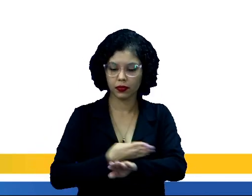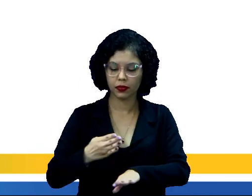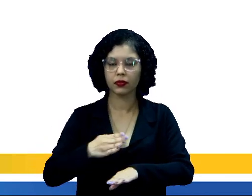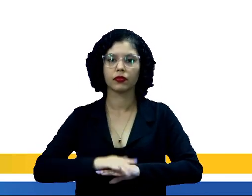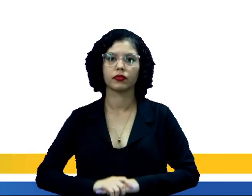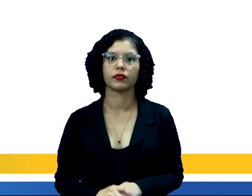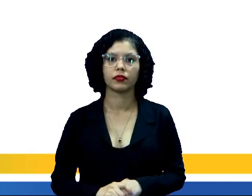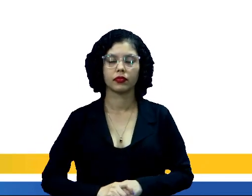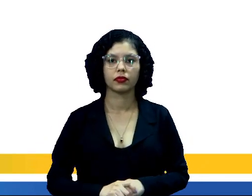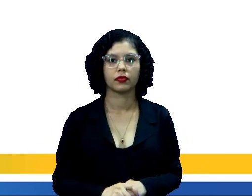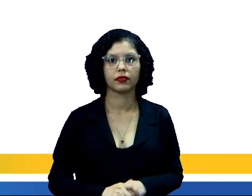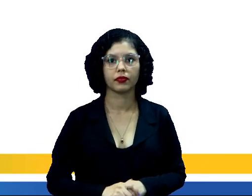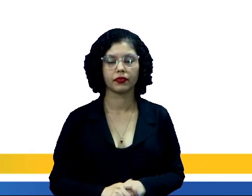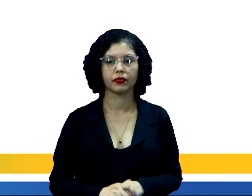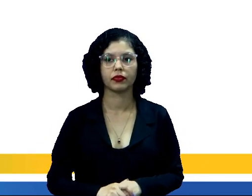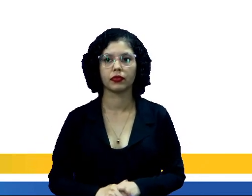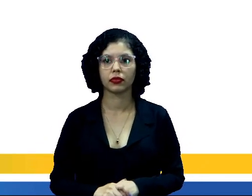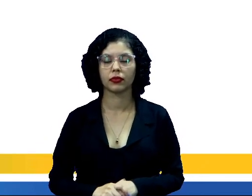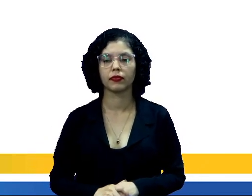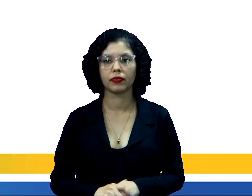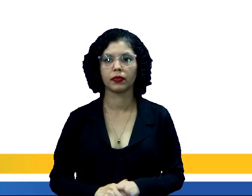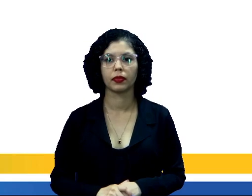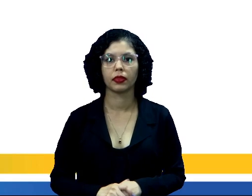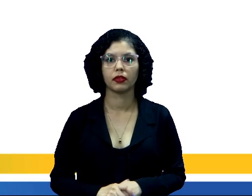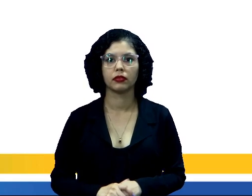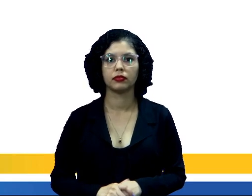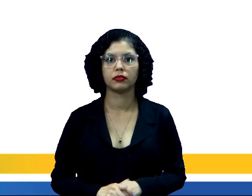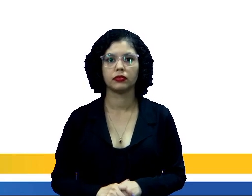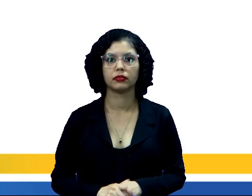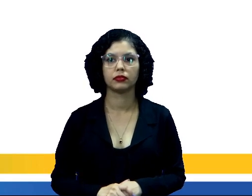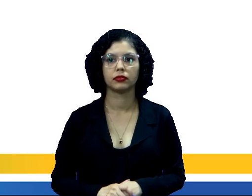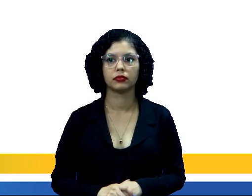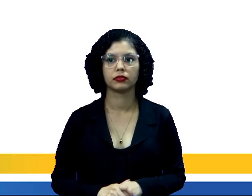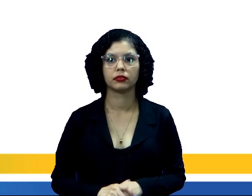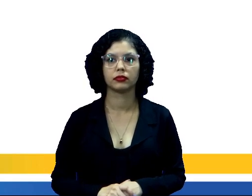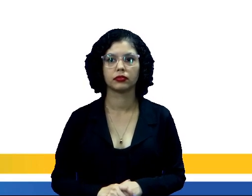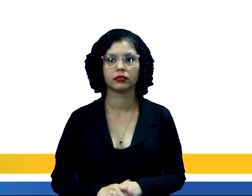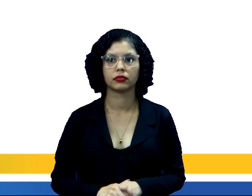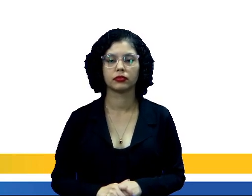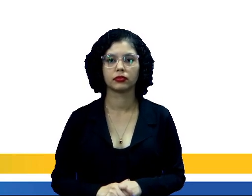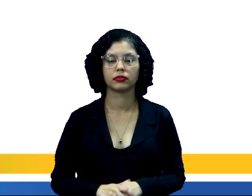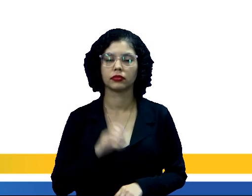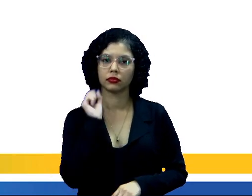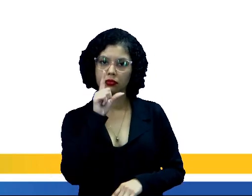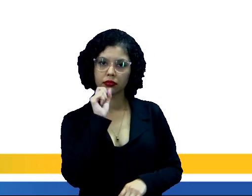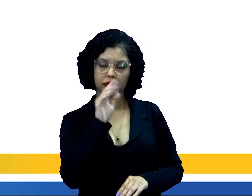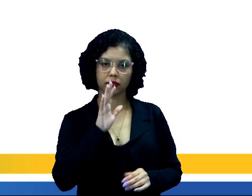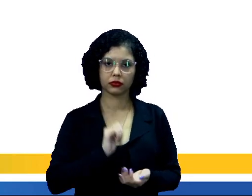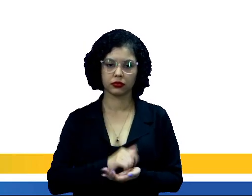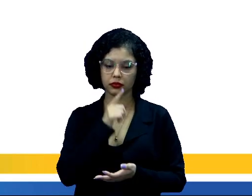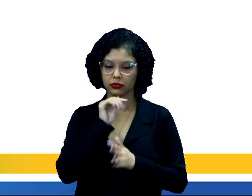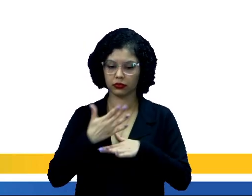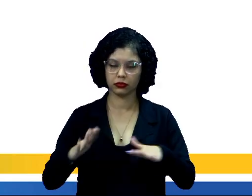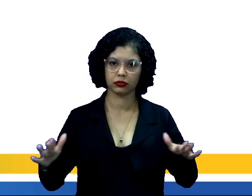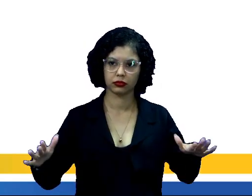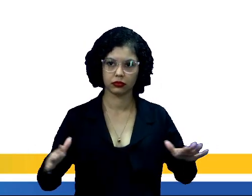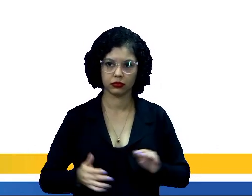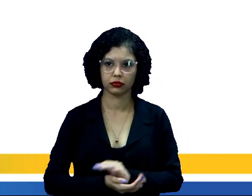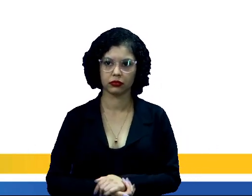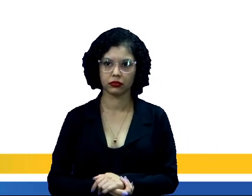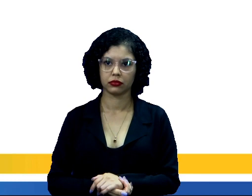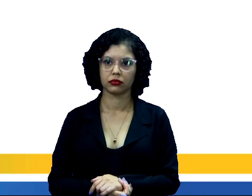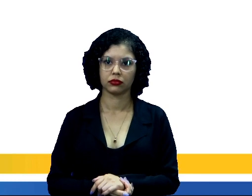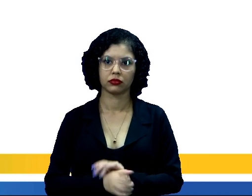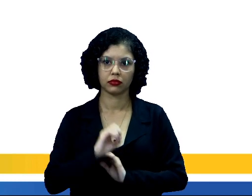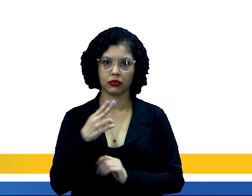ou navy jumper or cardigan, no caso, ali cardigan azul marinho